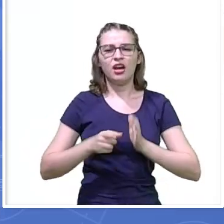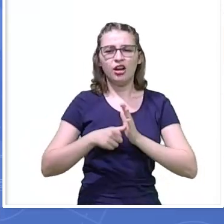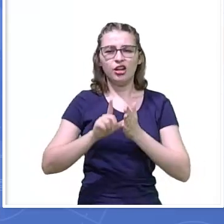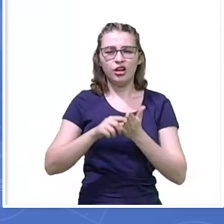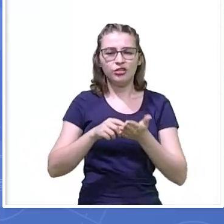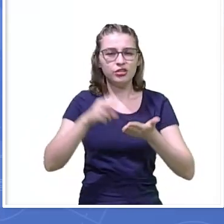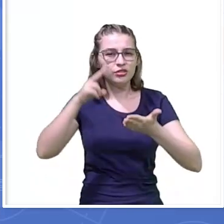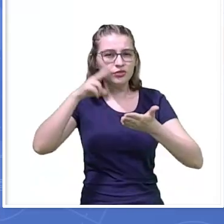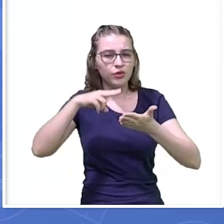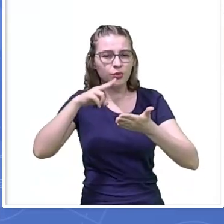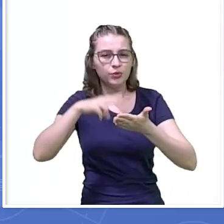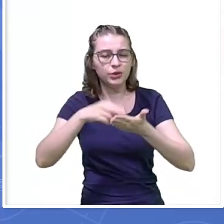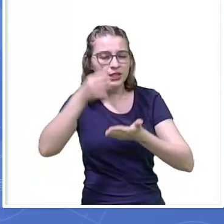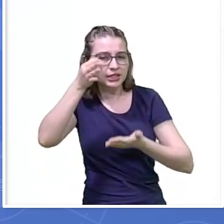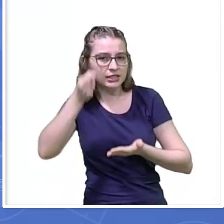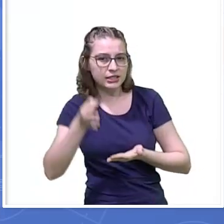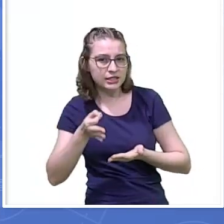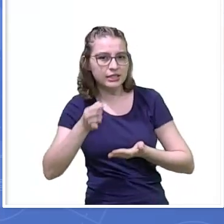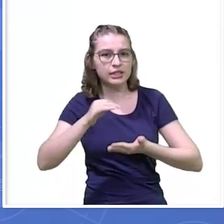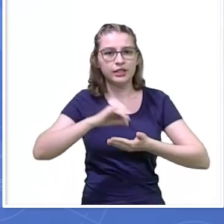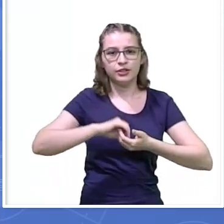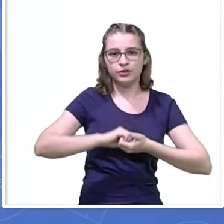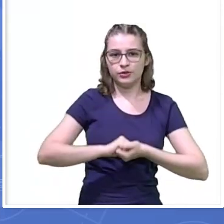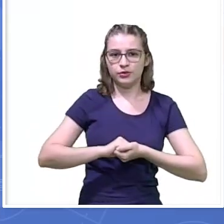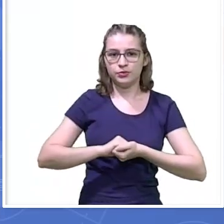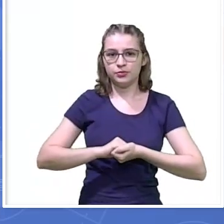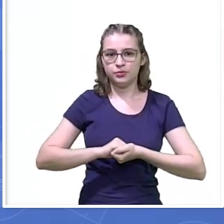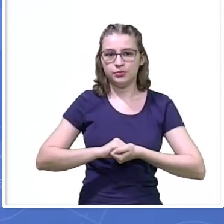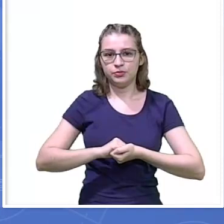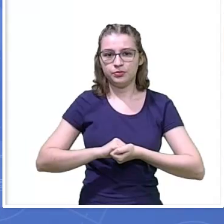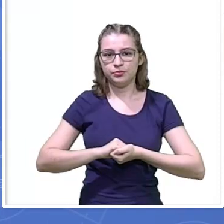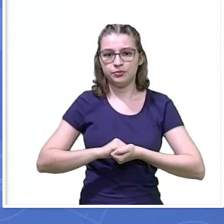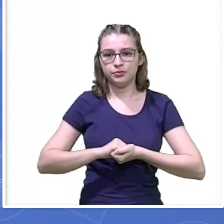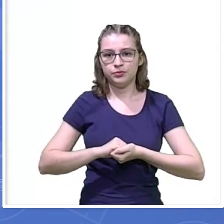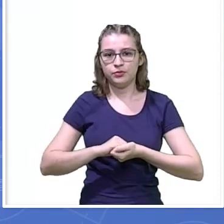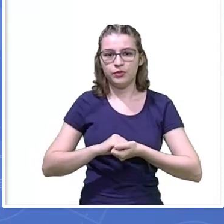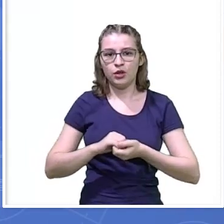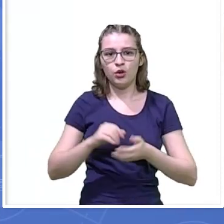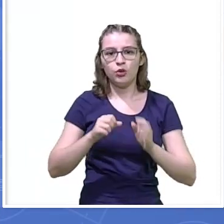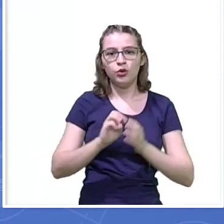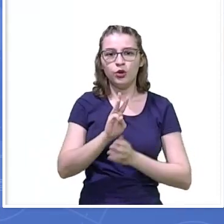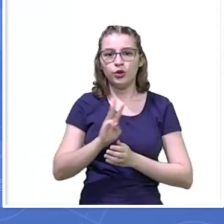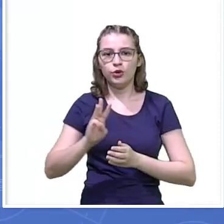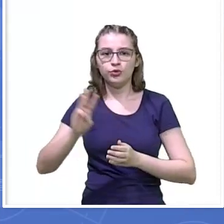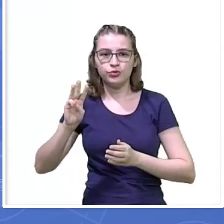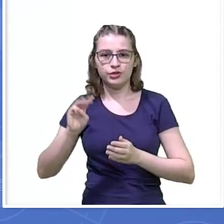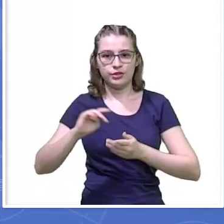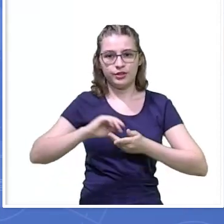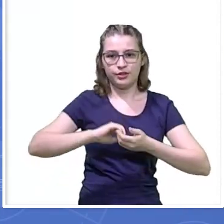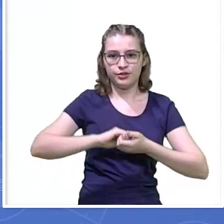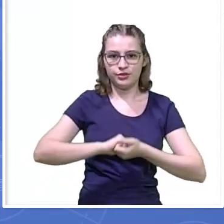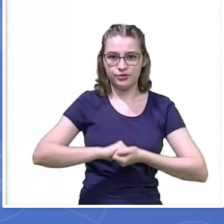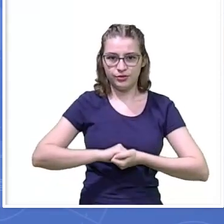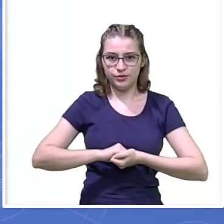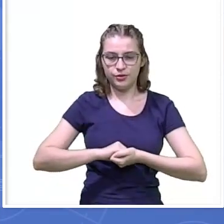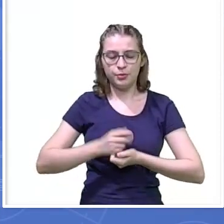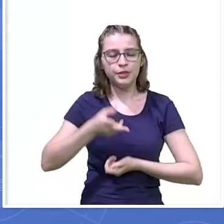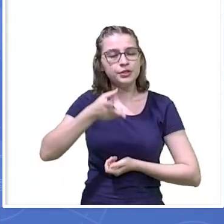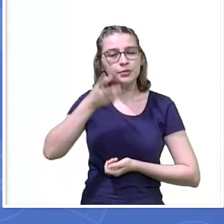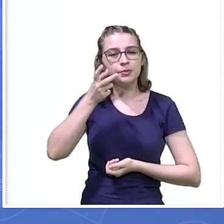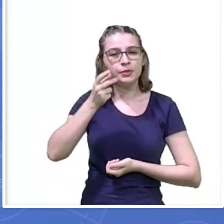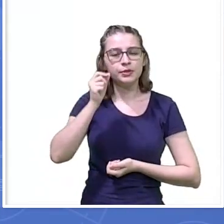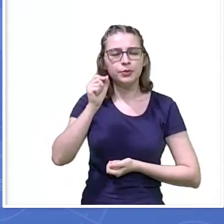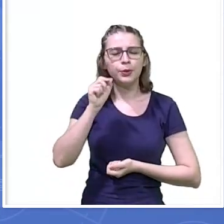correção, verificar direitinho uma página de internet, o portal Mosaic Education, só para a gente verificar aqui,